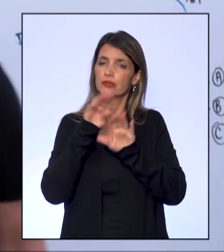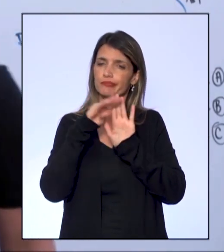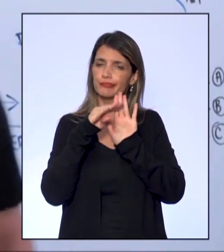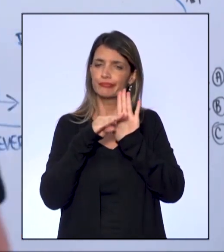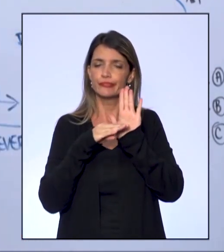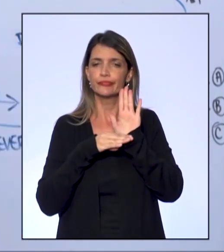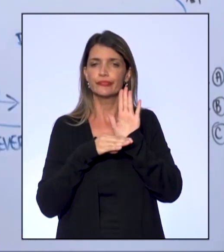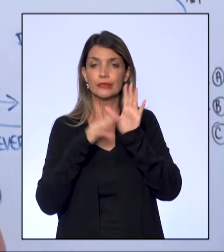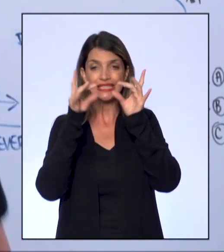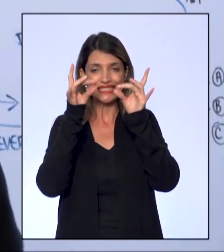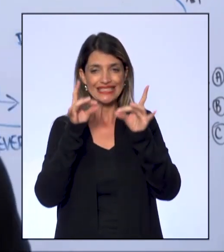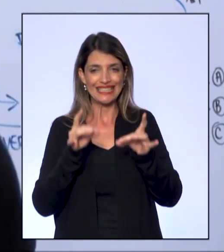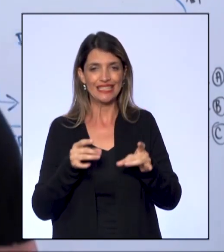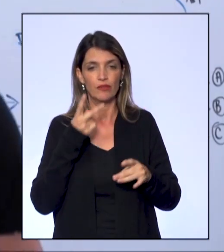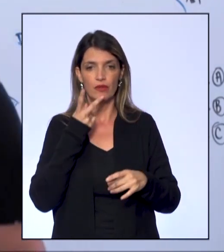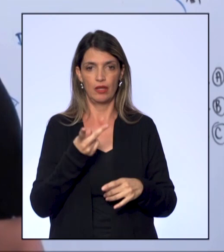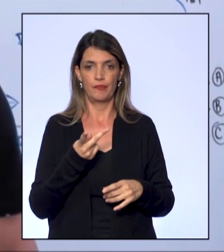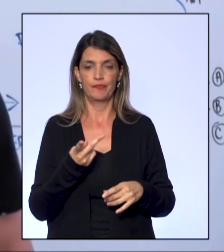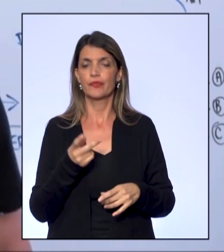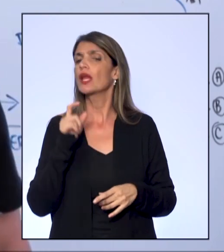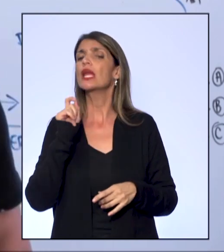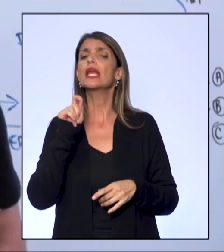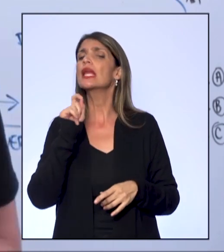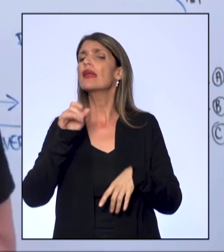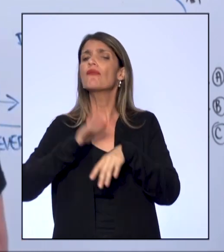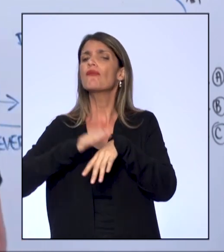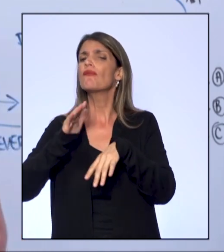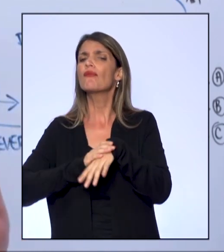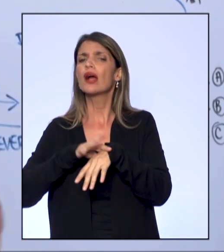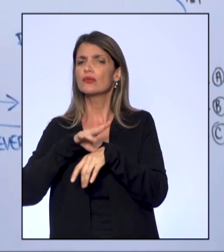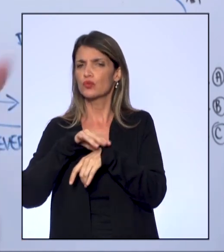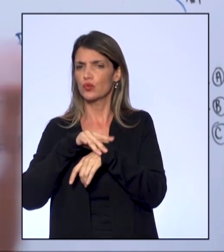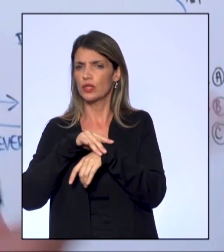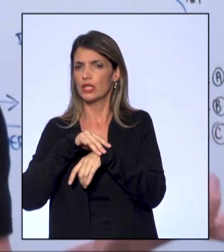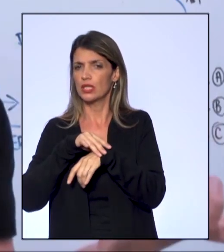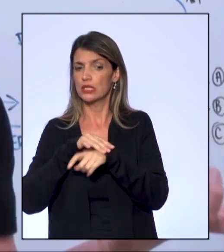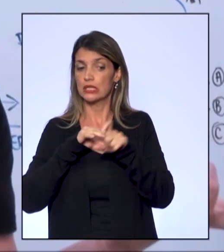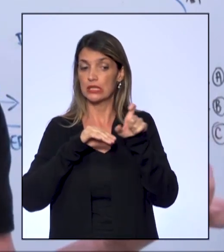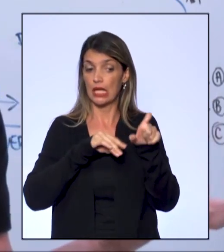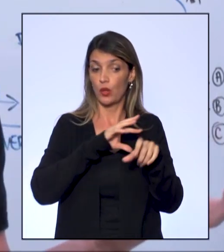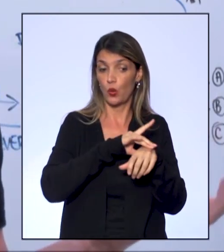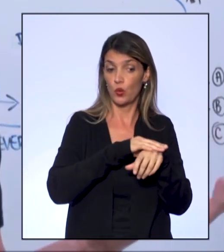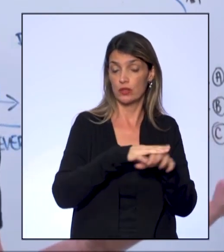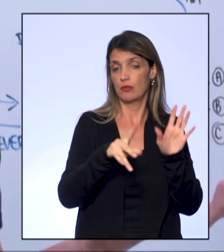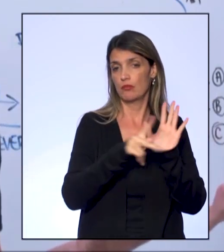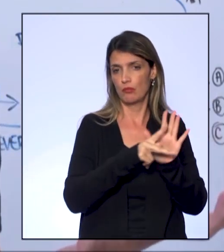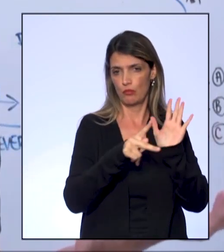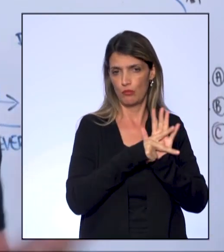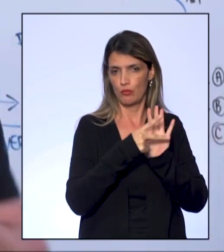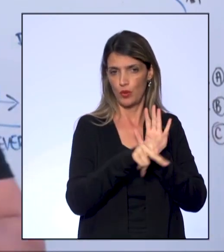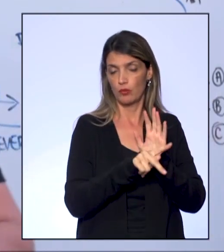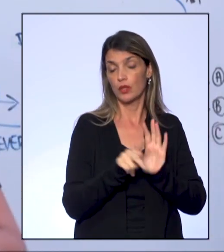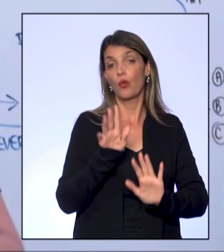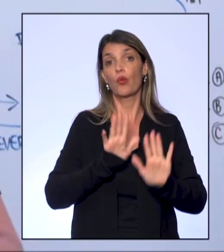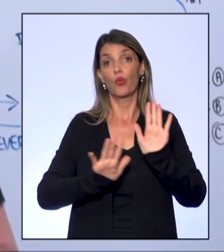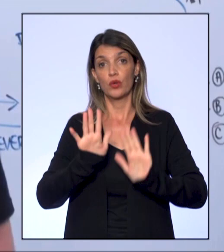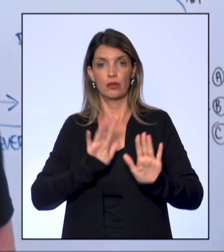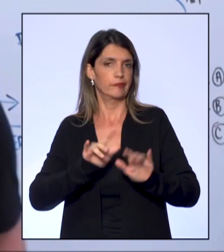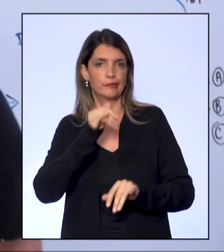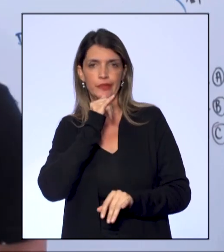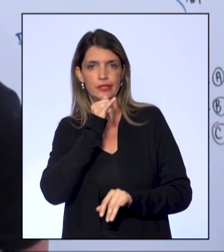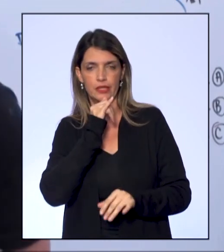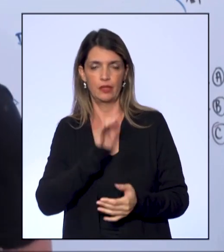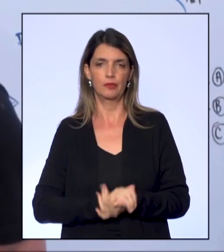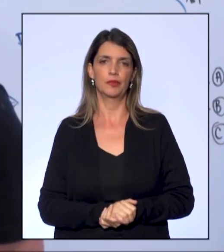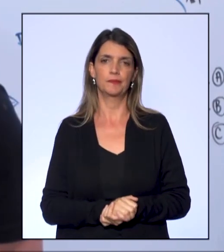Ei, uma coisa é quem causa a doença, outra coisa é a doença, tá? Então você tem que tomar cuidado com isso. Posso dar um exemplo para